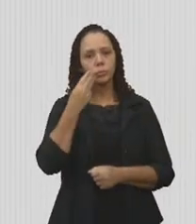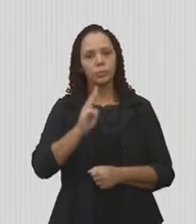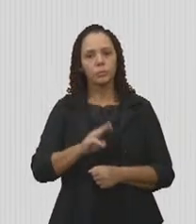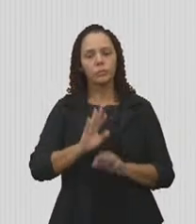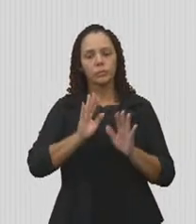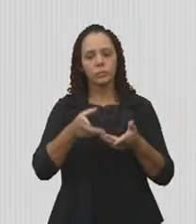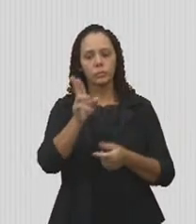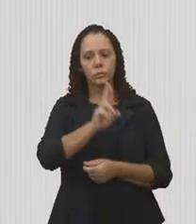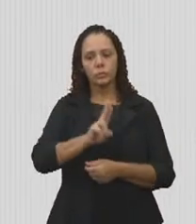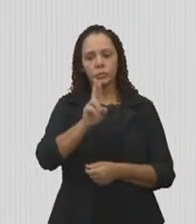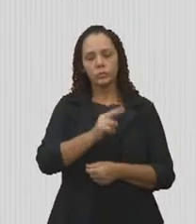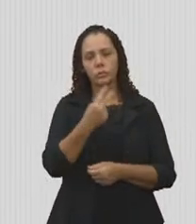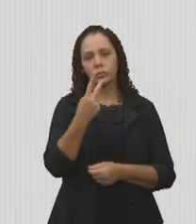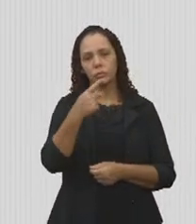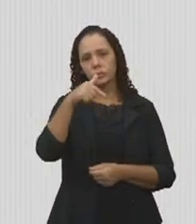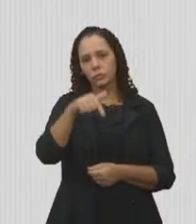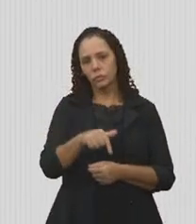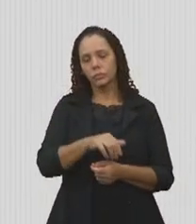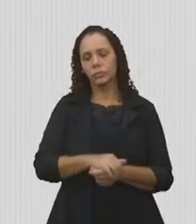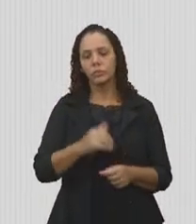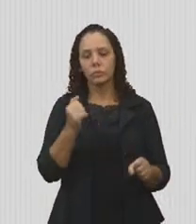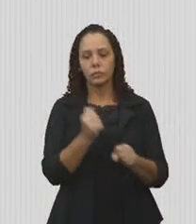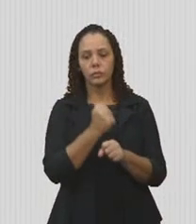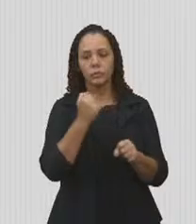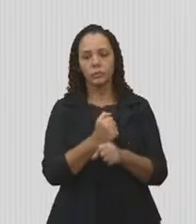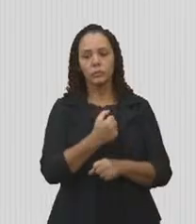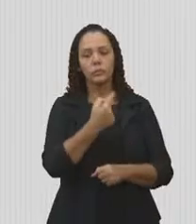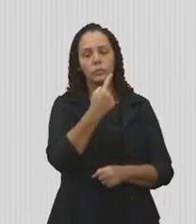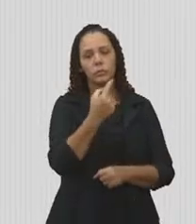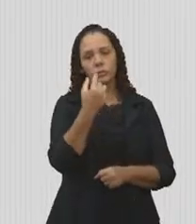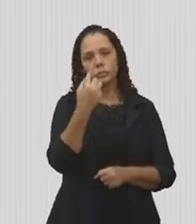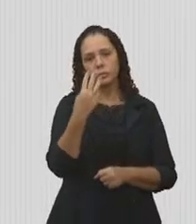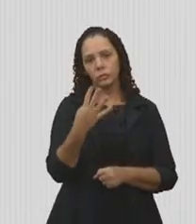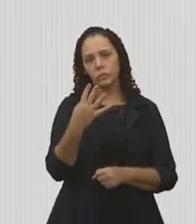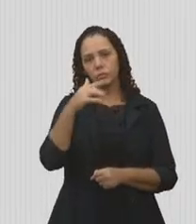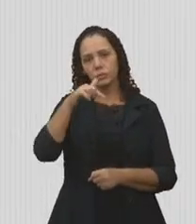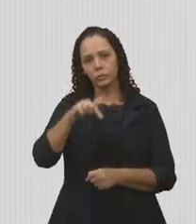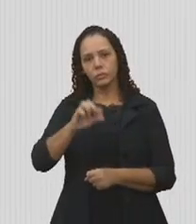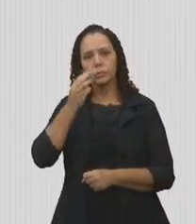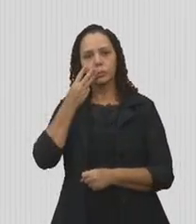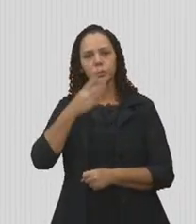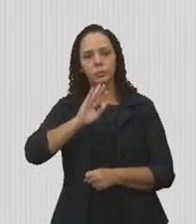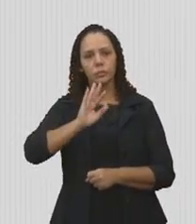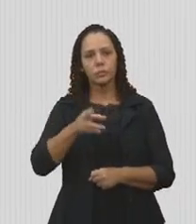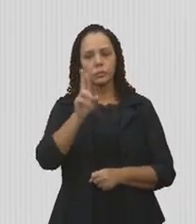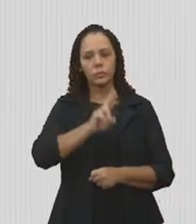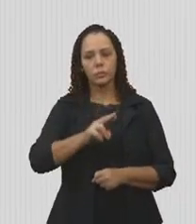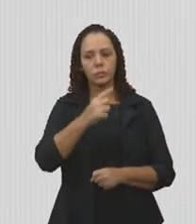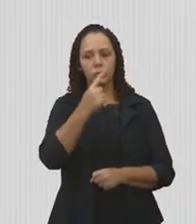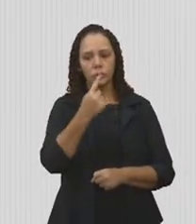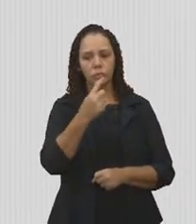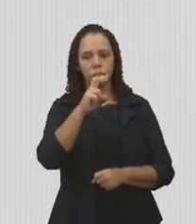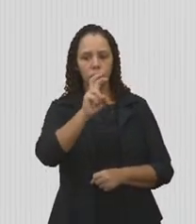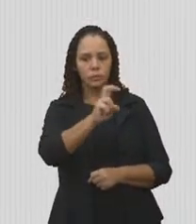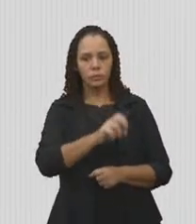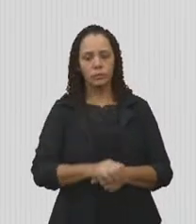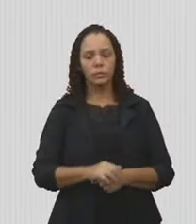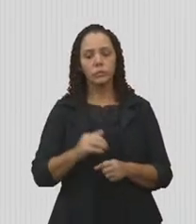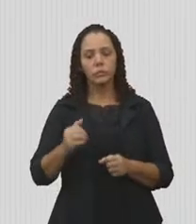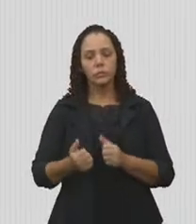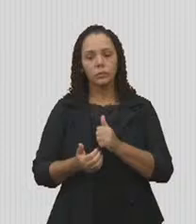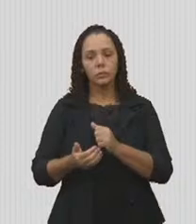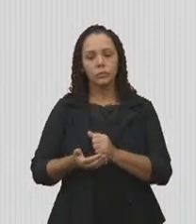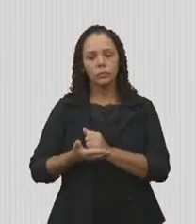27. Infraestrutura, dos 147 milhões, gastou 15. E assistência social, dos 51